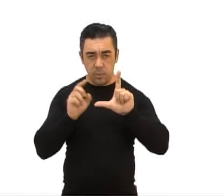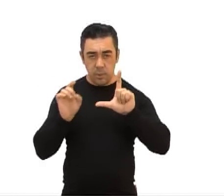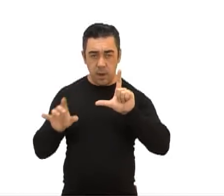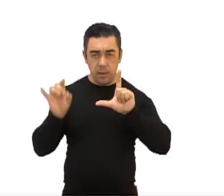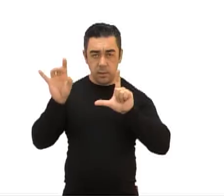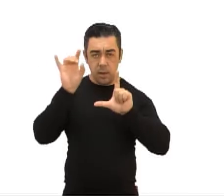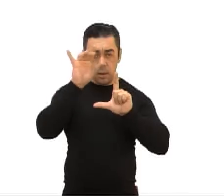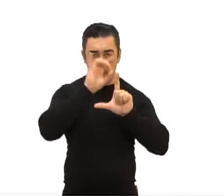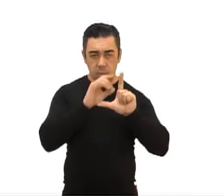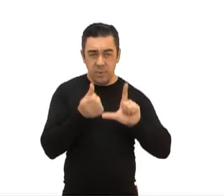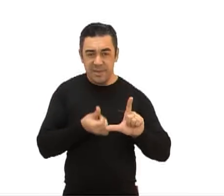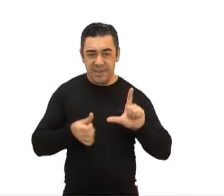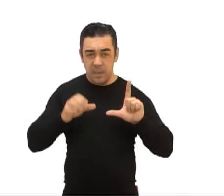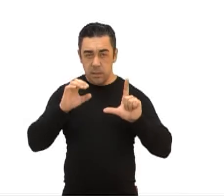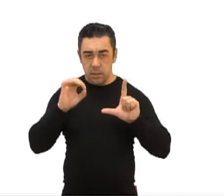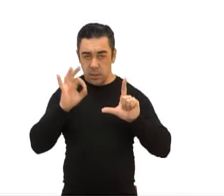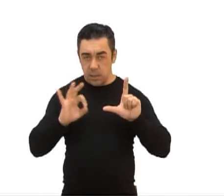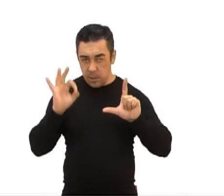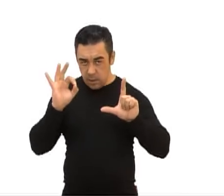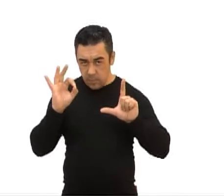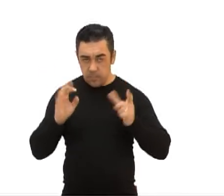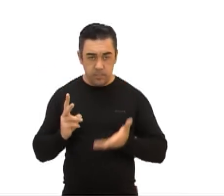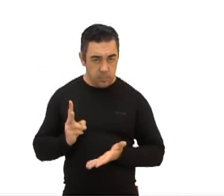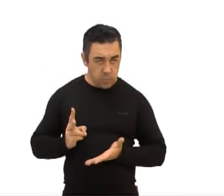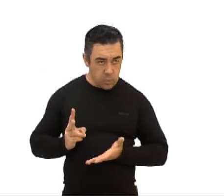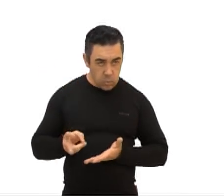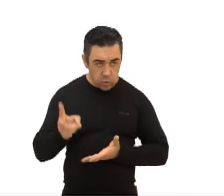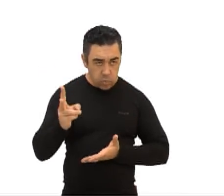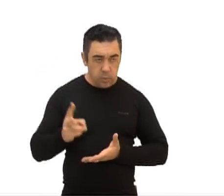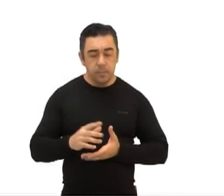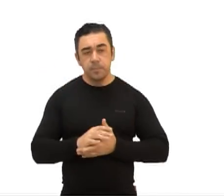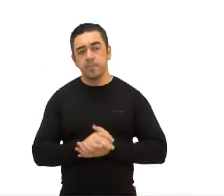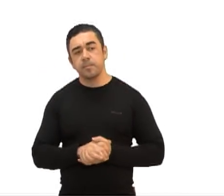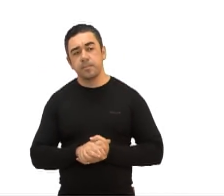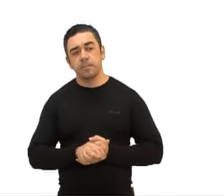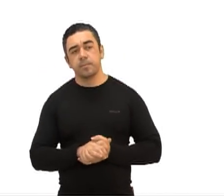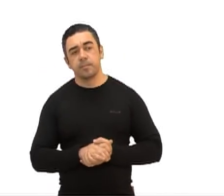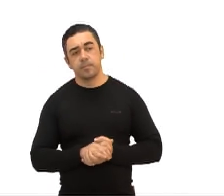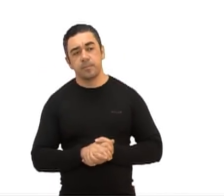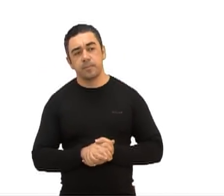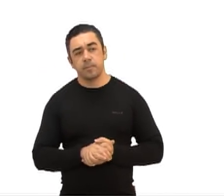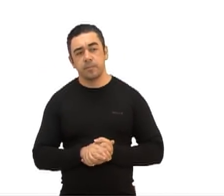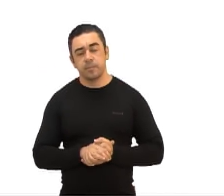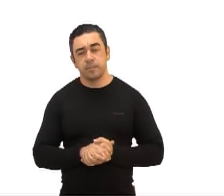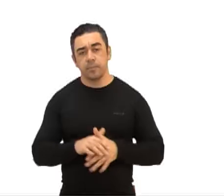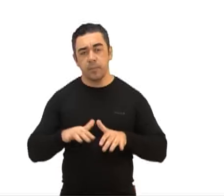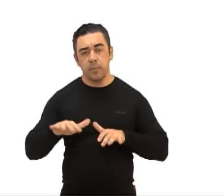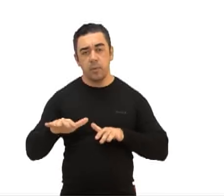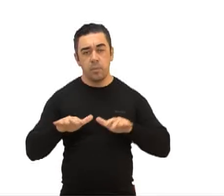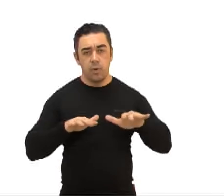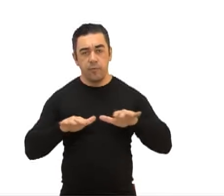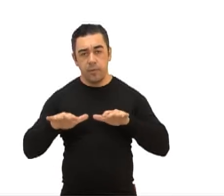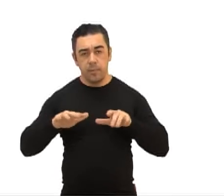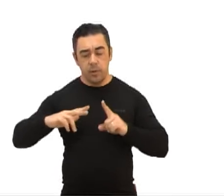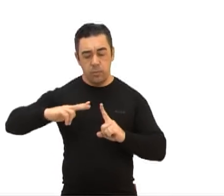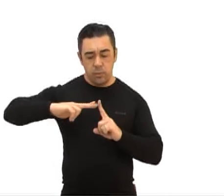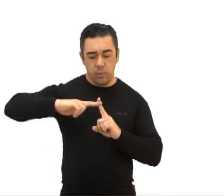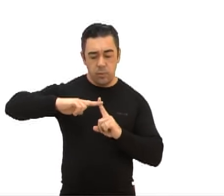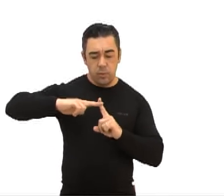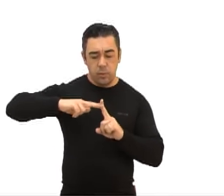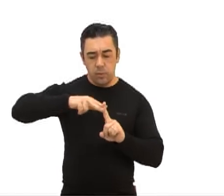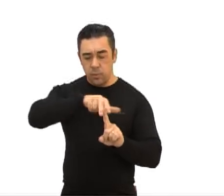graus. Então, vamos continuar o nosso exercício. A cada movimento que o mecânico faz